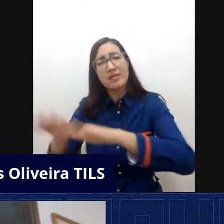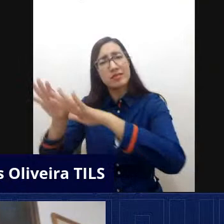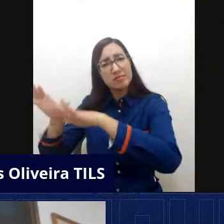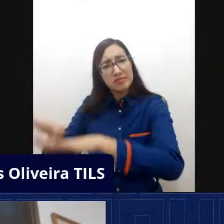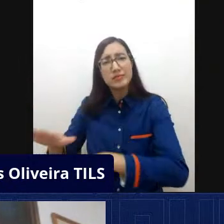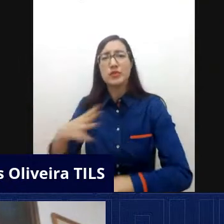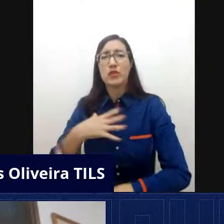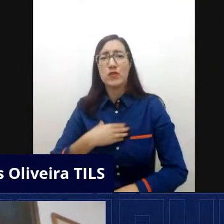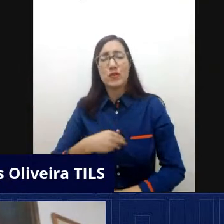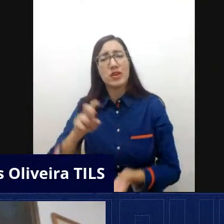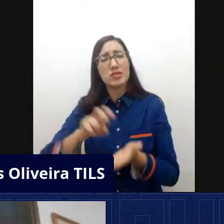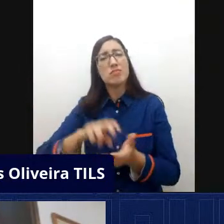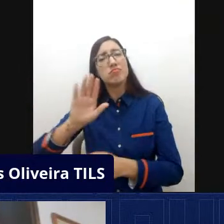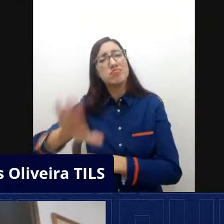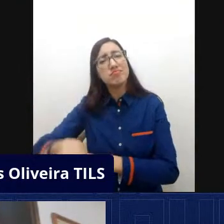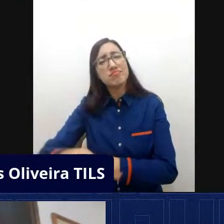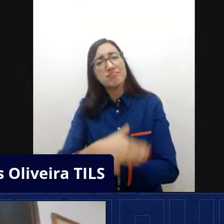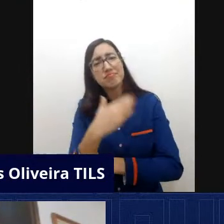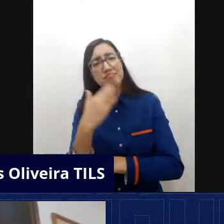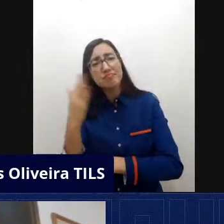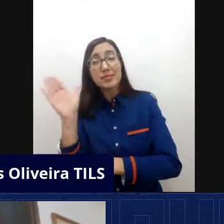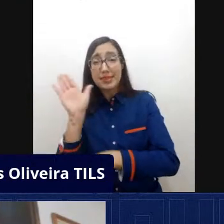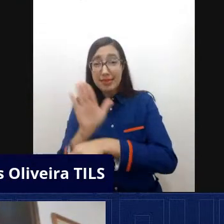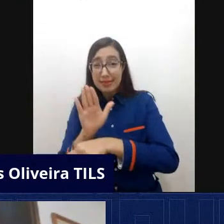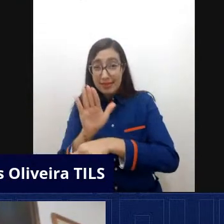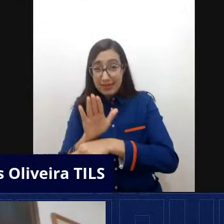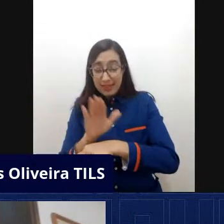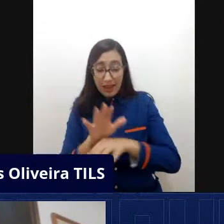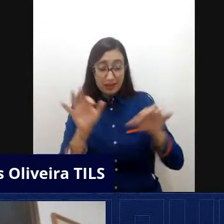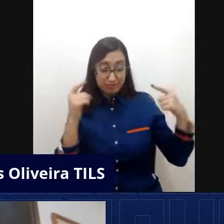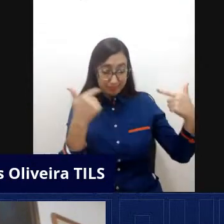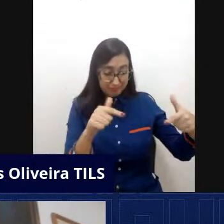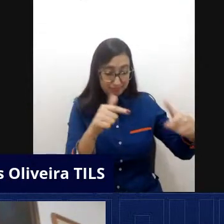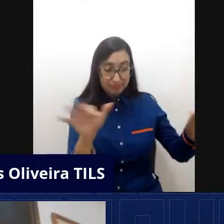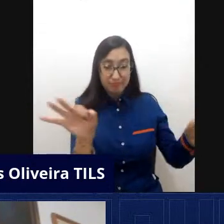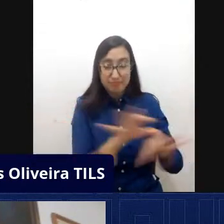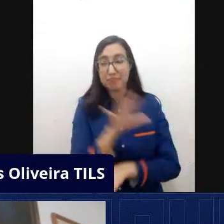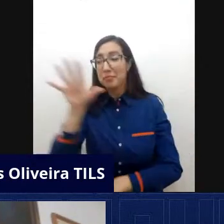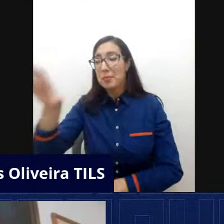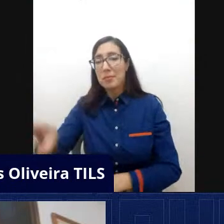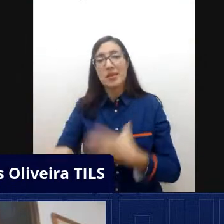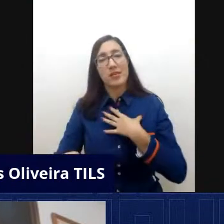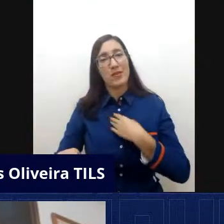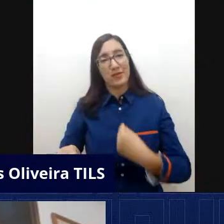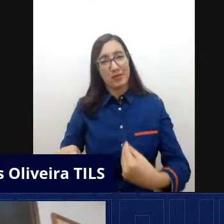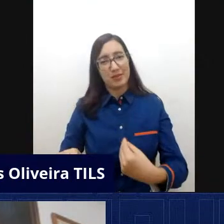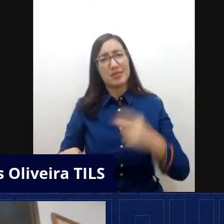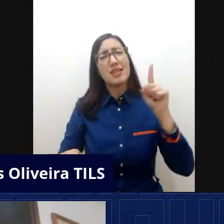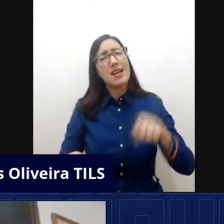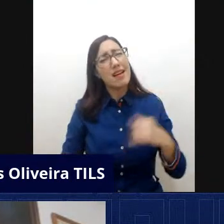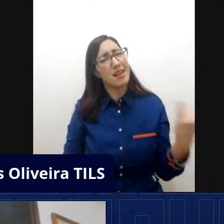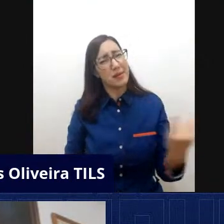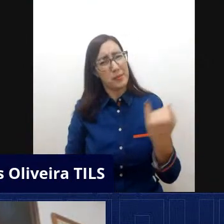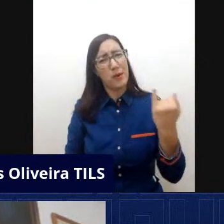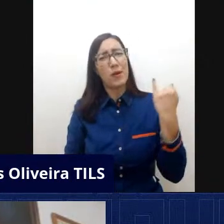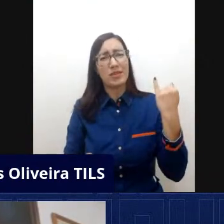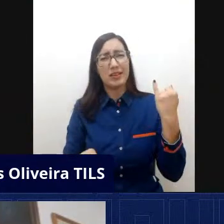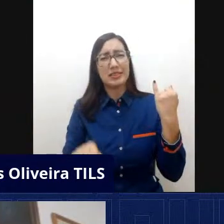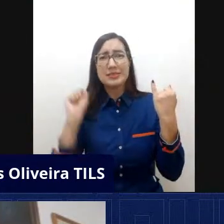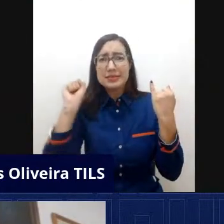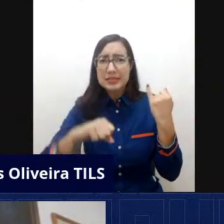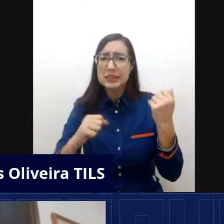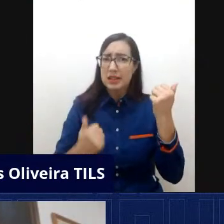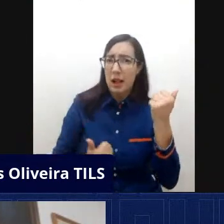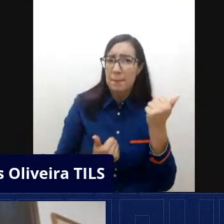é muito importante que a gente tenha acolhimento nos espaços, né? Para entender como que nós, mulheres, estamos